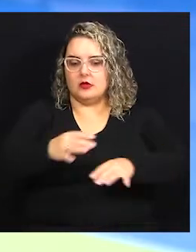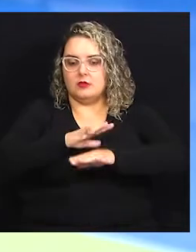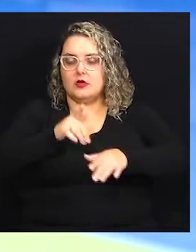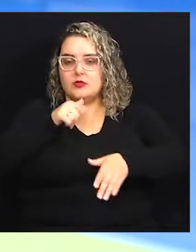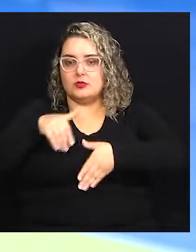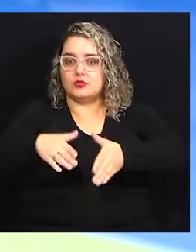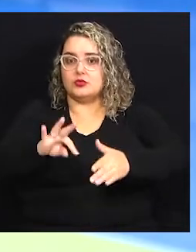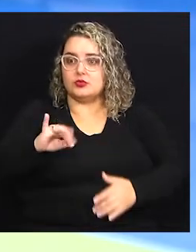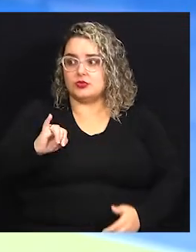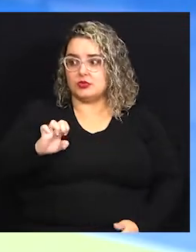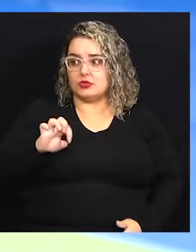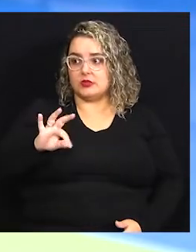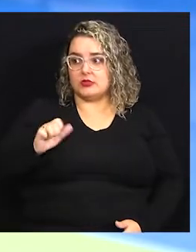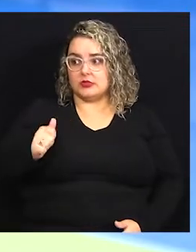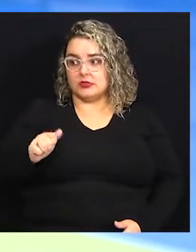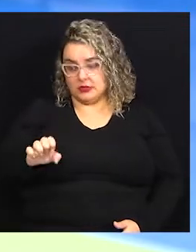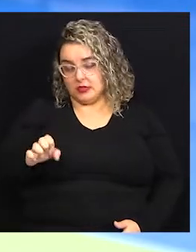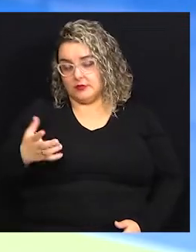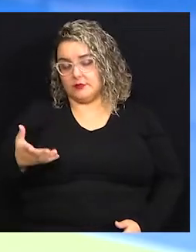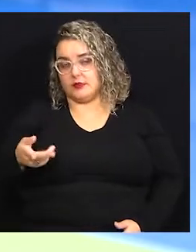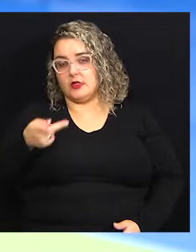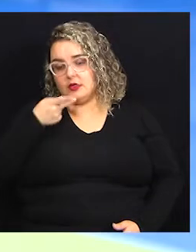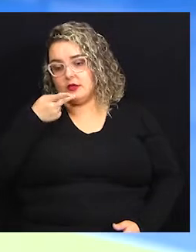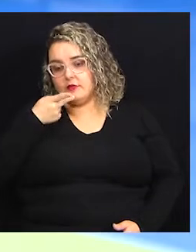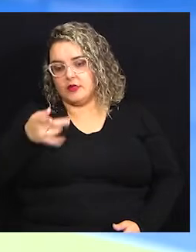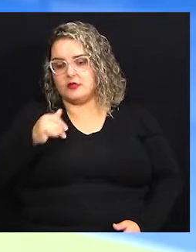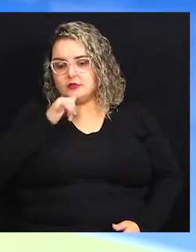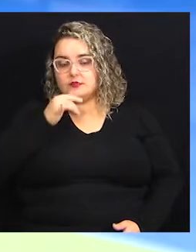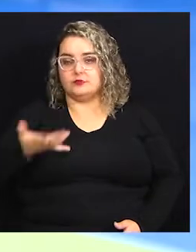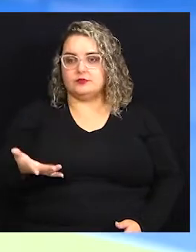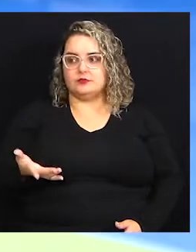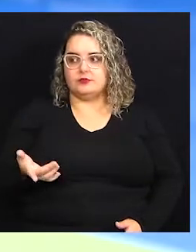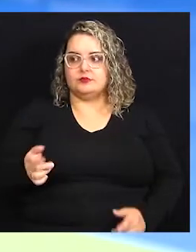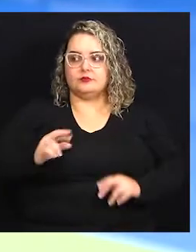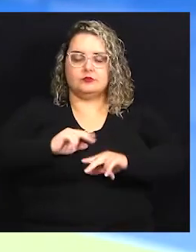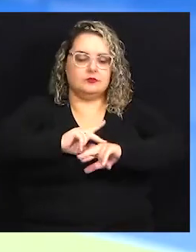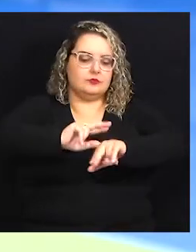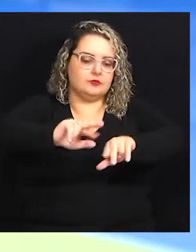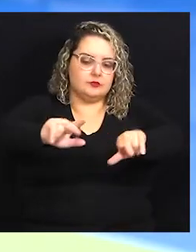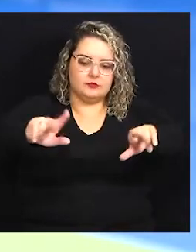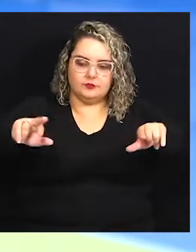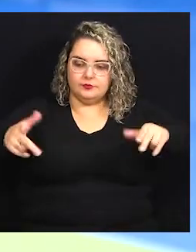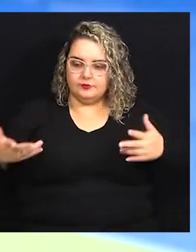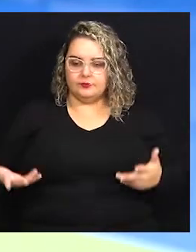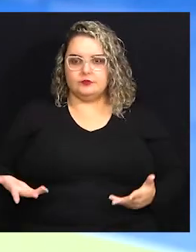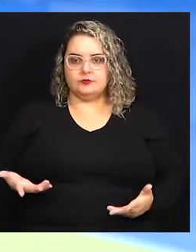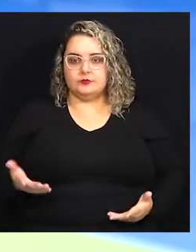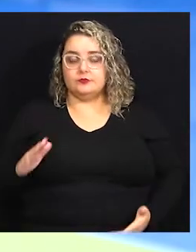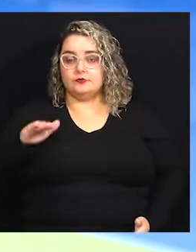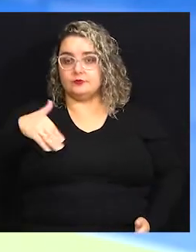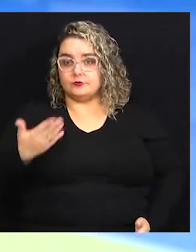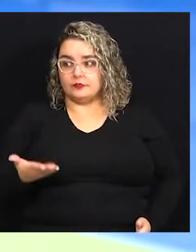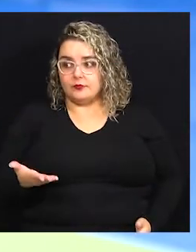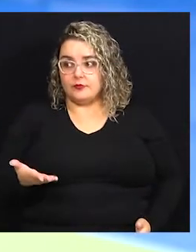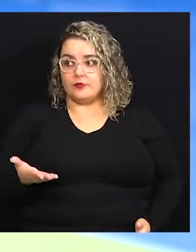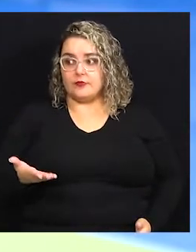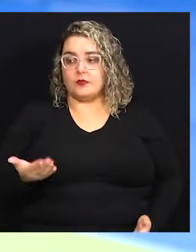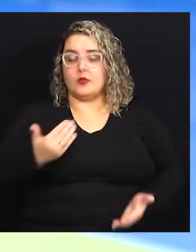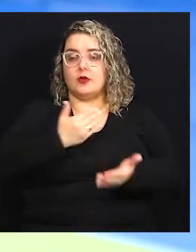eu gosto de dar esse exemplo. Então, existia muito. Então, quando você passa a ter